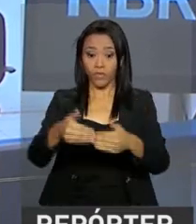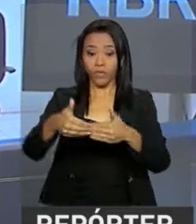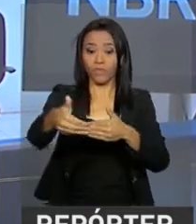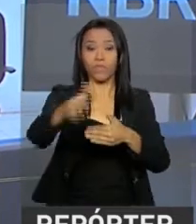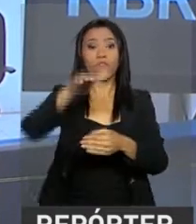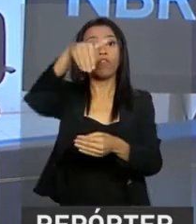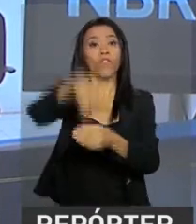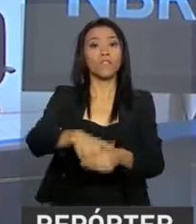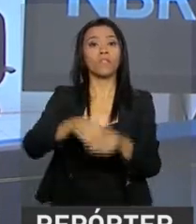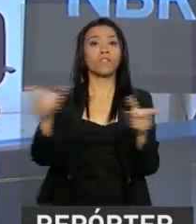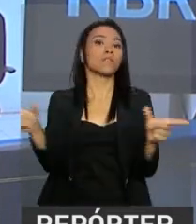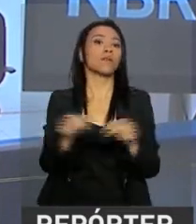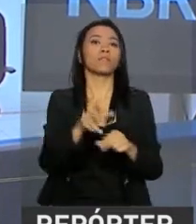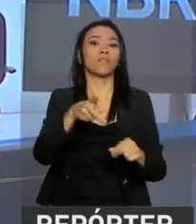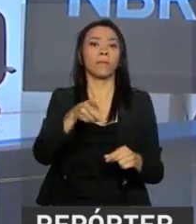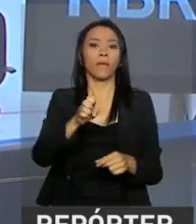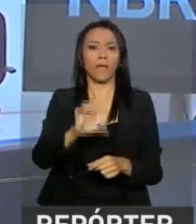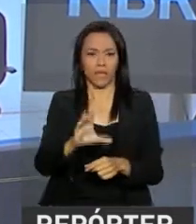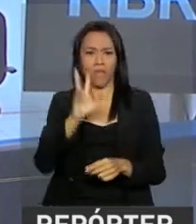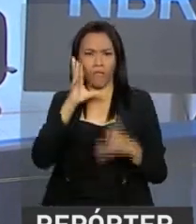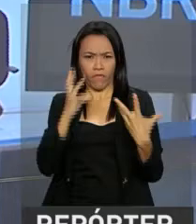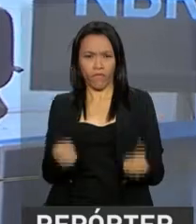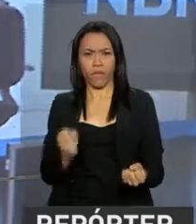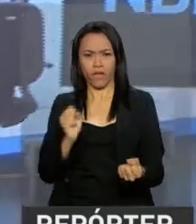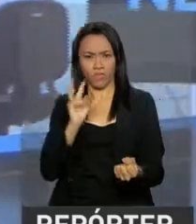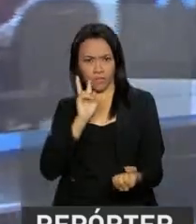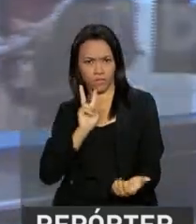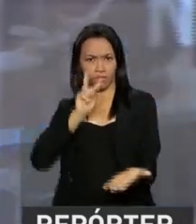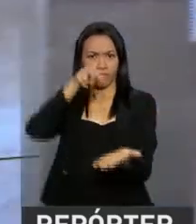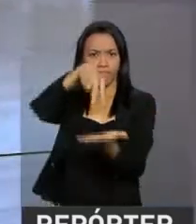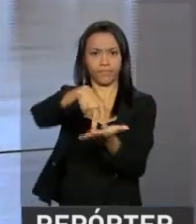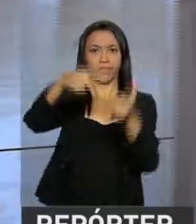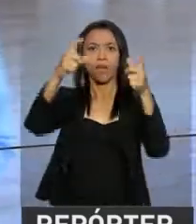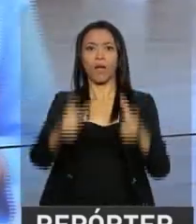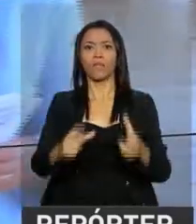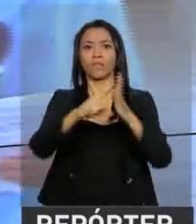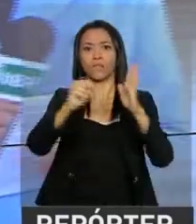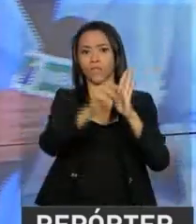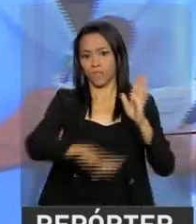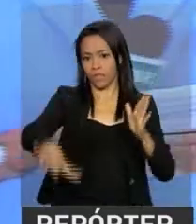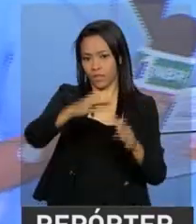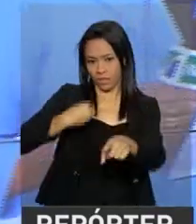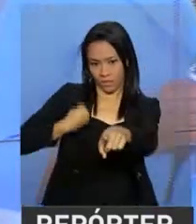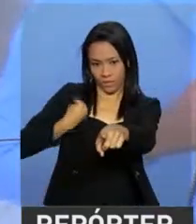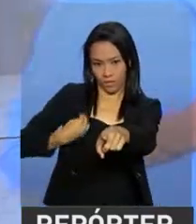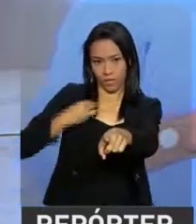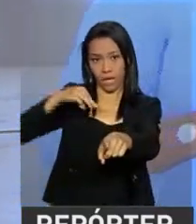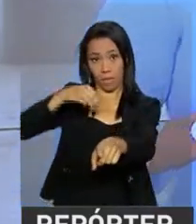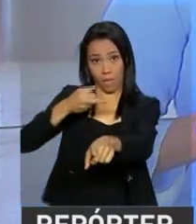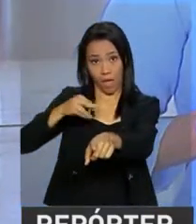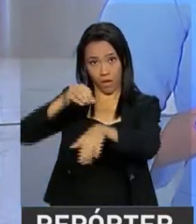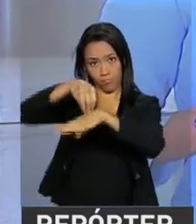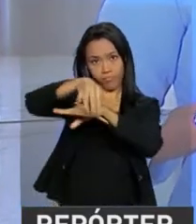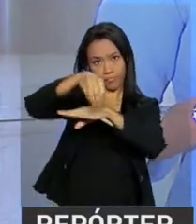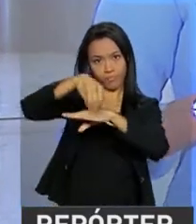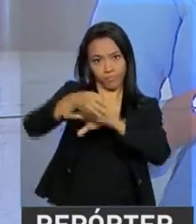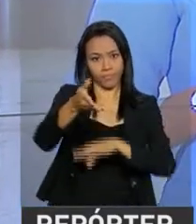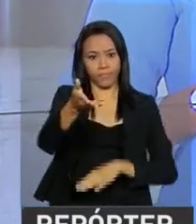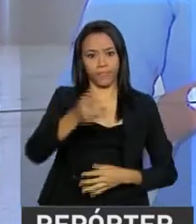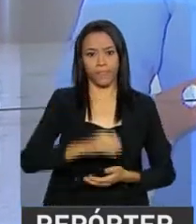teto de gastos vamos ao vivo ao palácio planalto a repórter maria que não está lá e tem as informações para a gente e mara